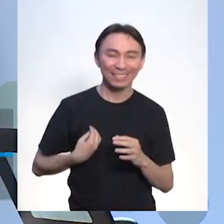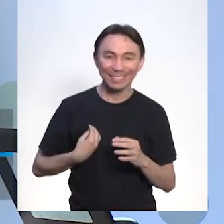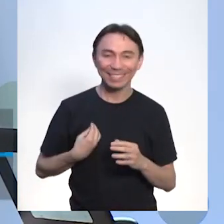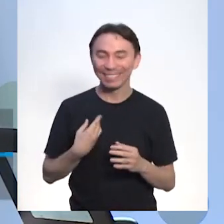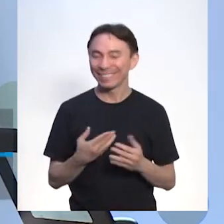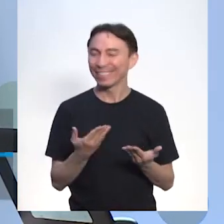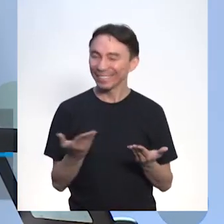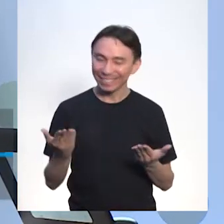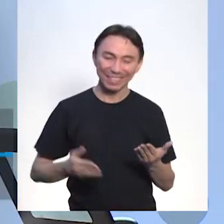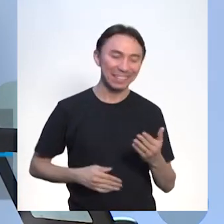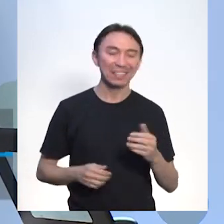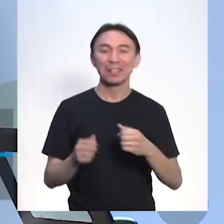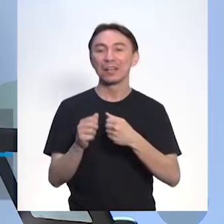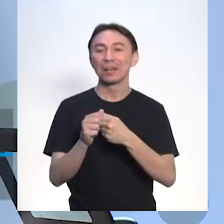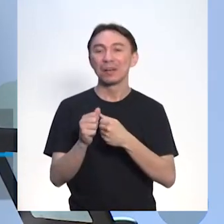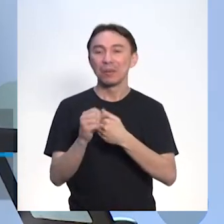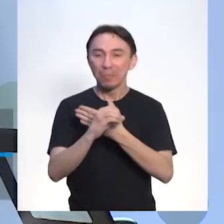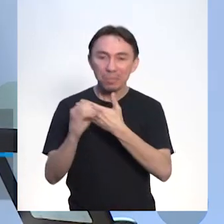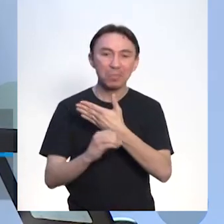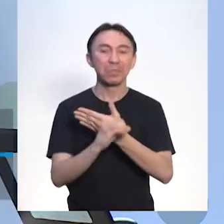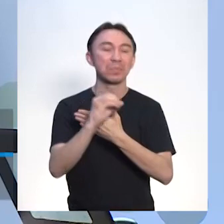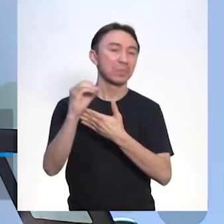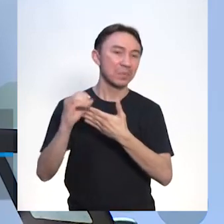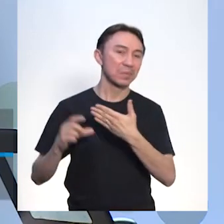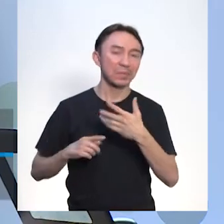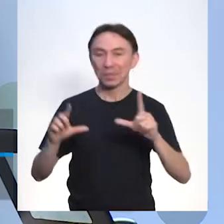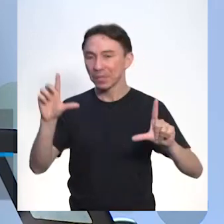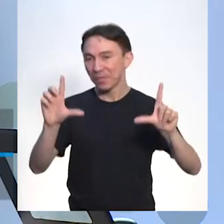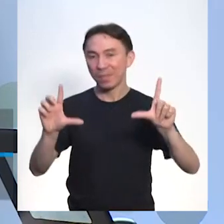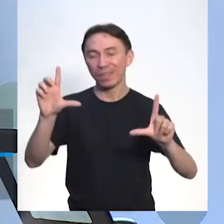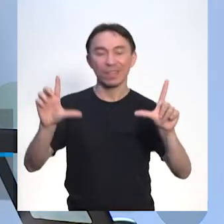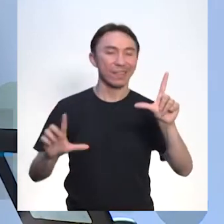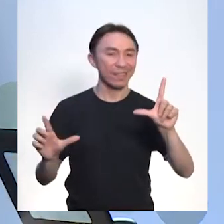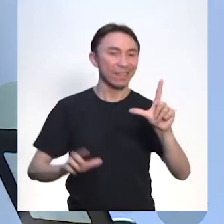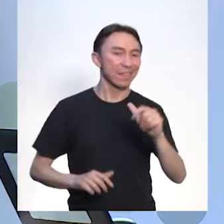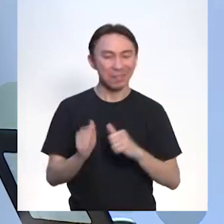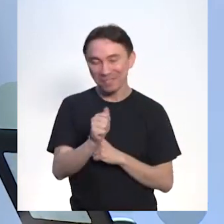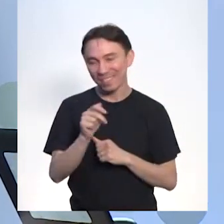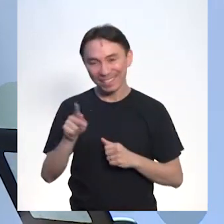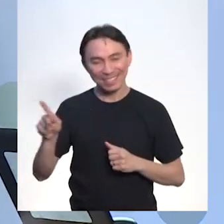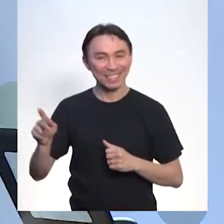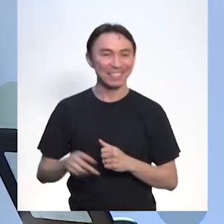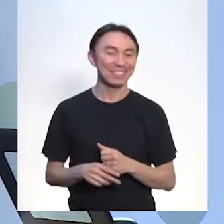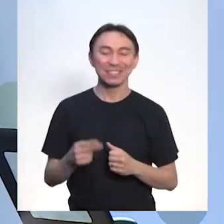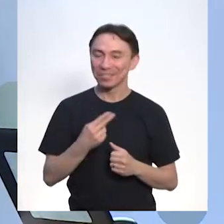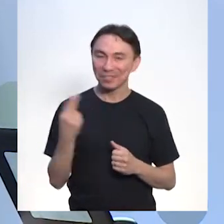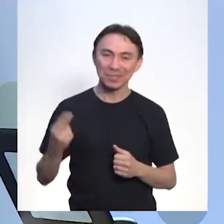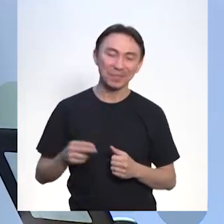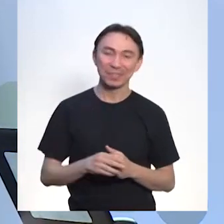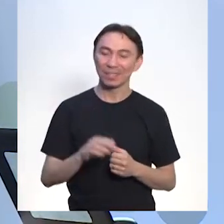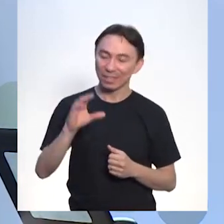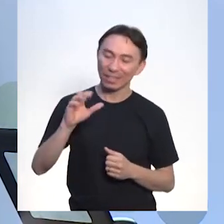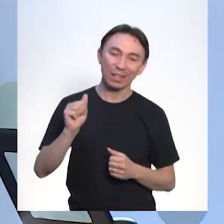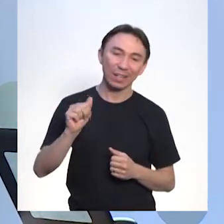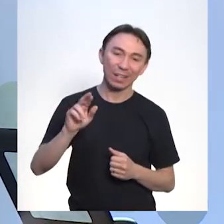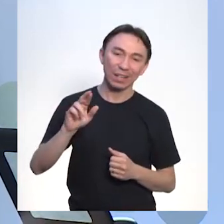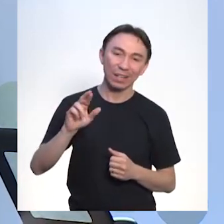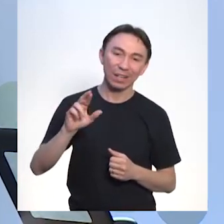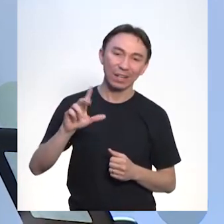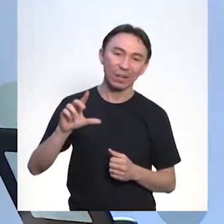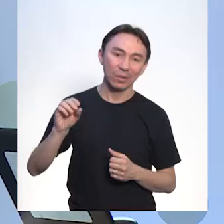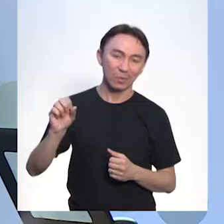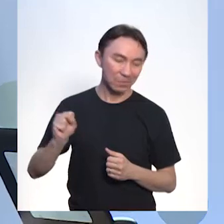redes sociais, pela TV Cultura. Eu sou o professor Carlos Neri, professor de Ciências Humanas, e hoje nós daremos